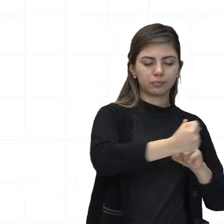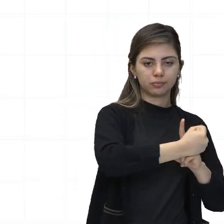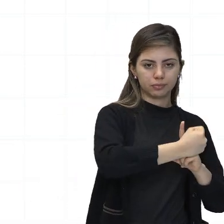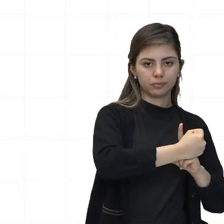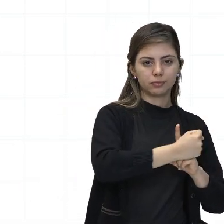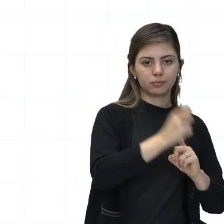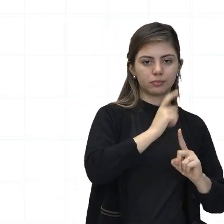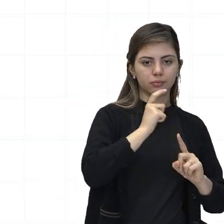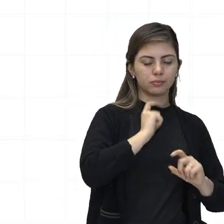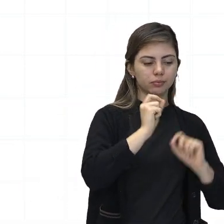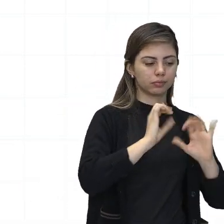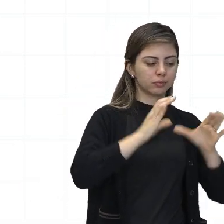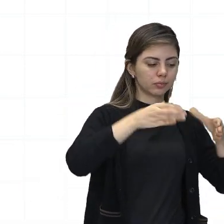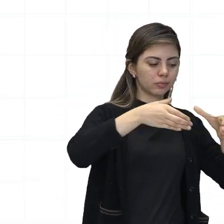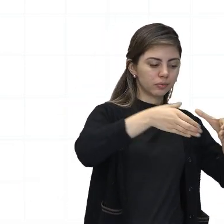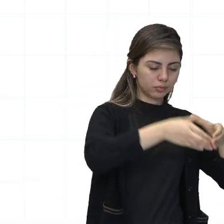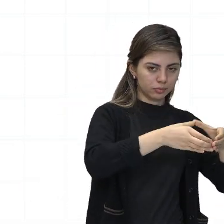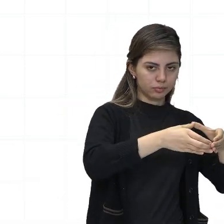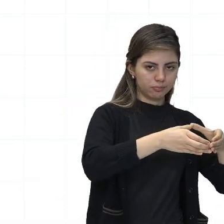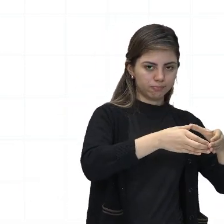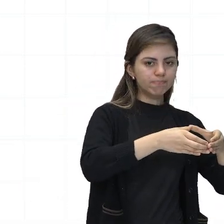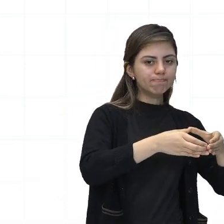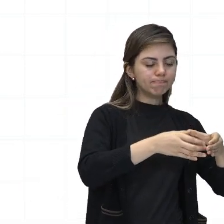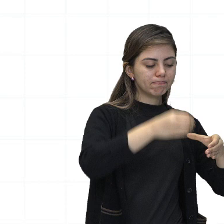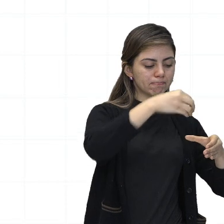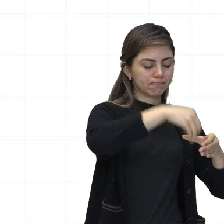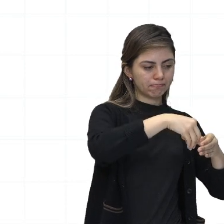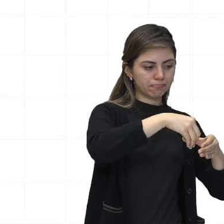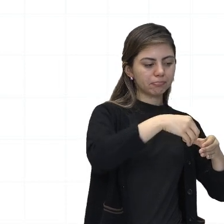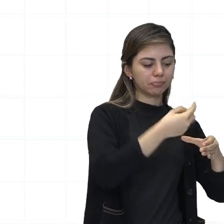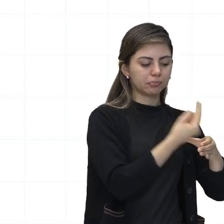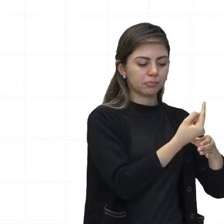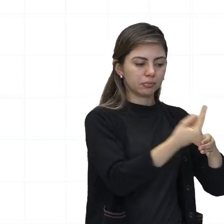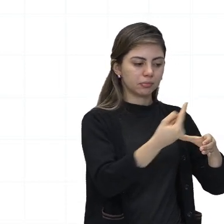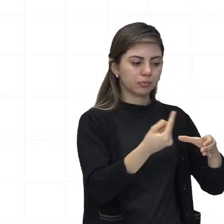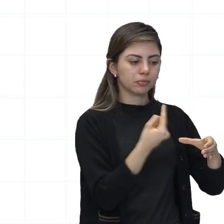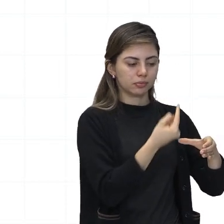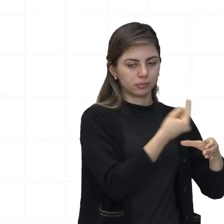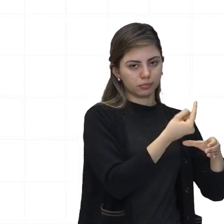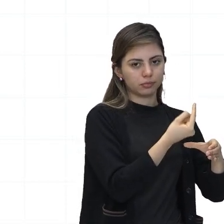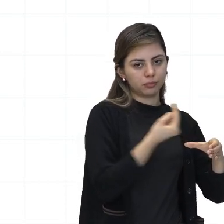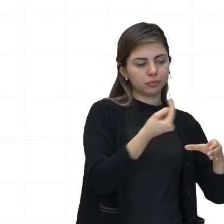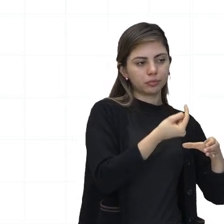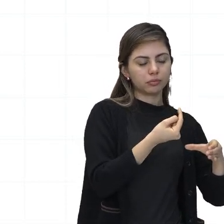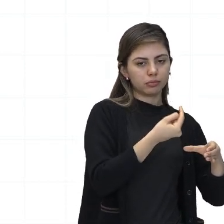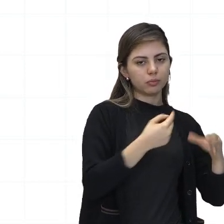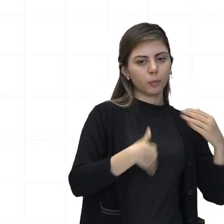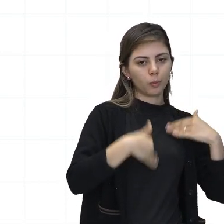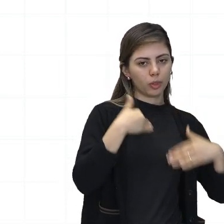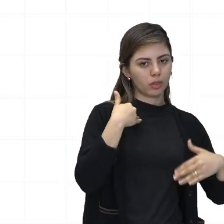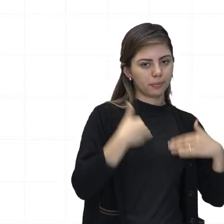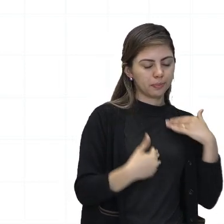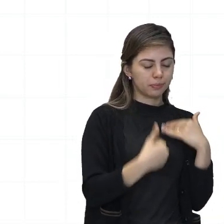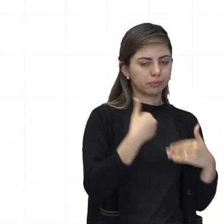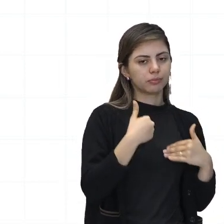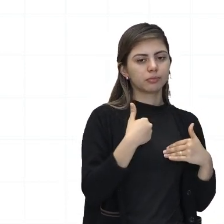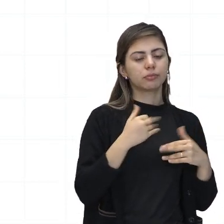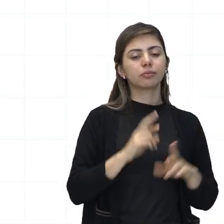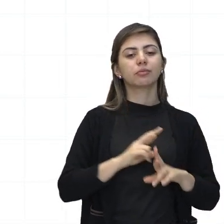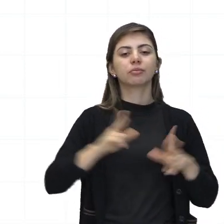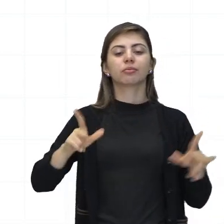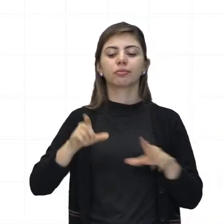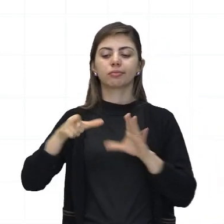uma relação onde os indivíduos eles estão ali soltos, né? É diferente